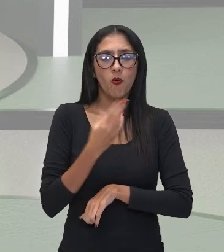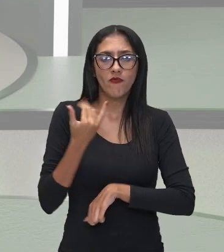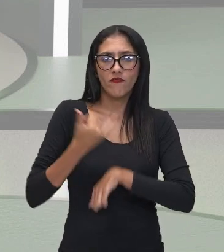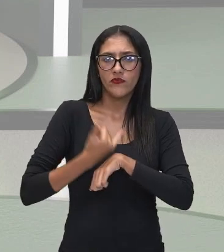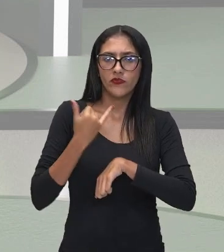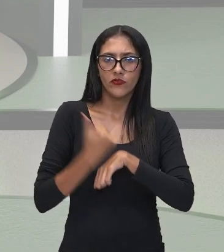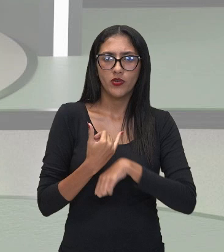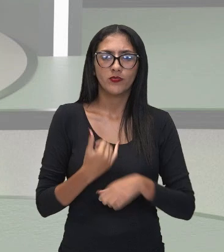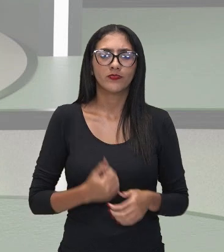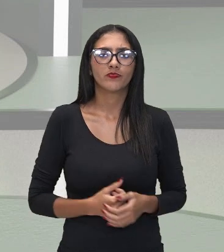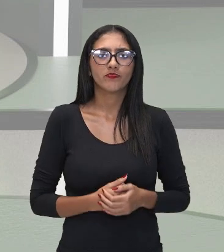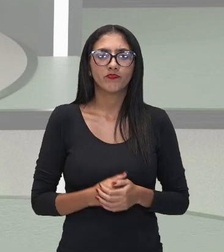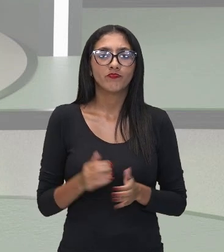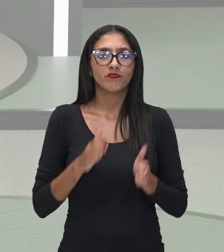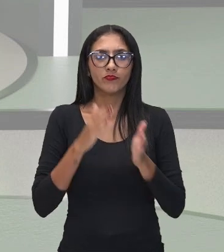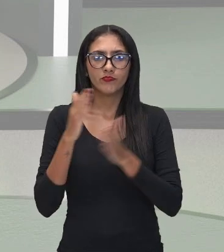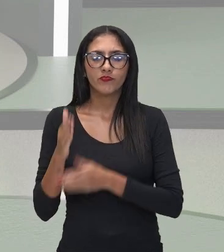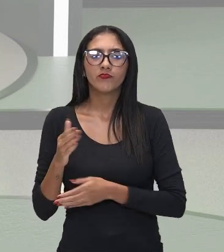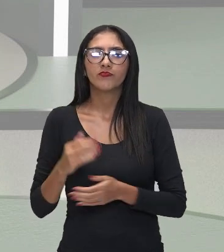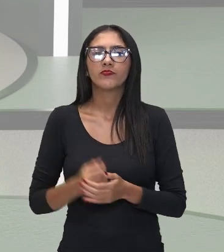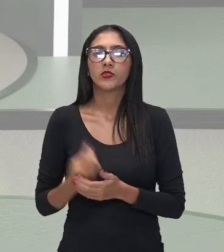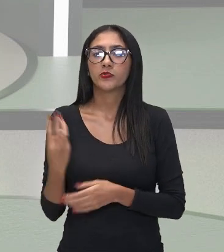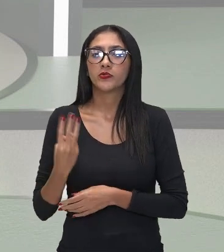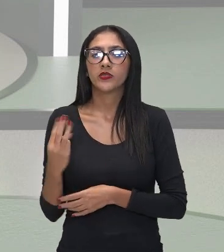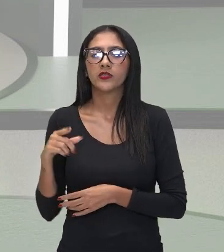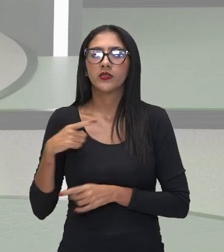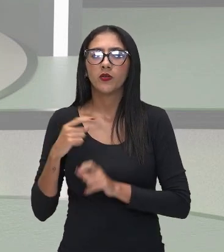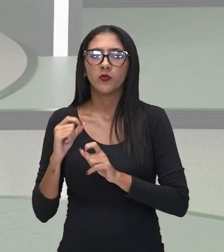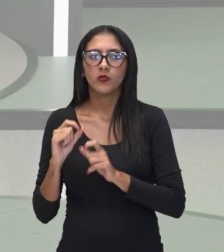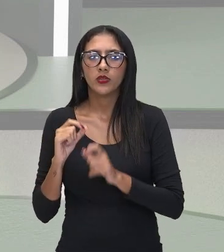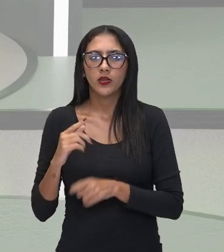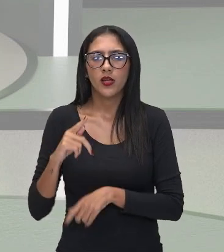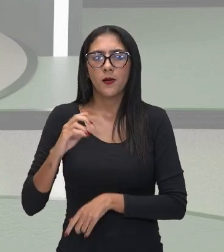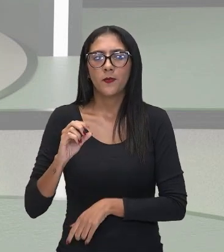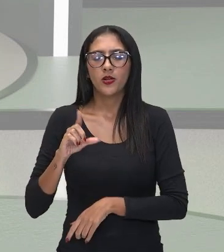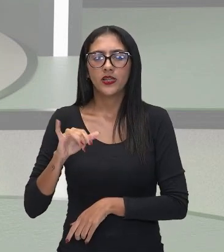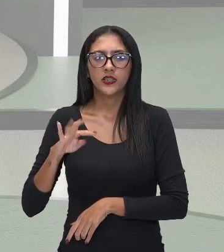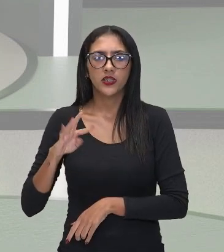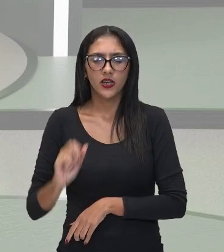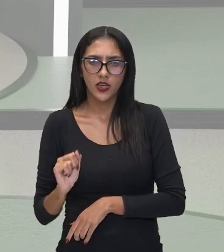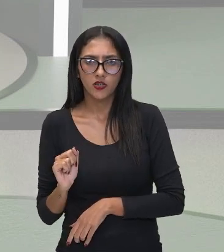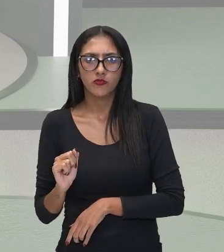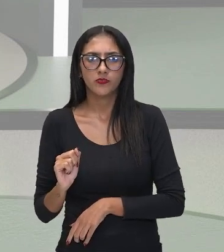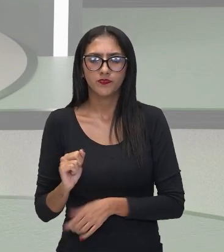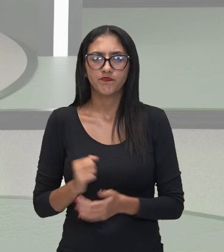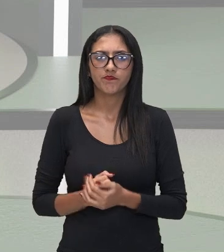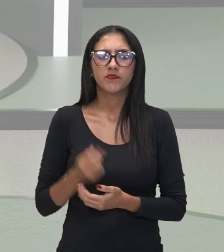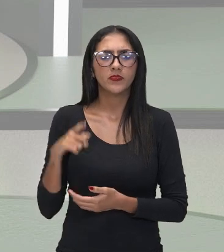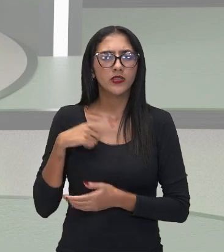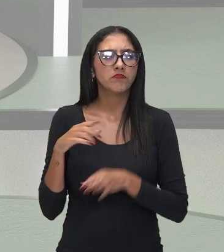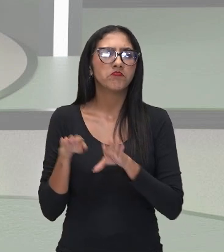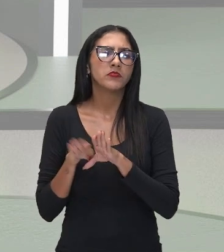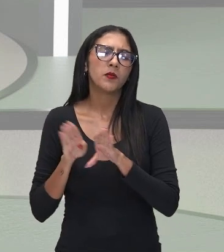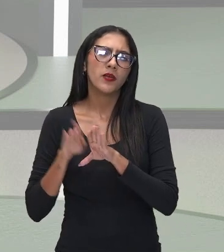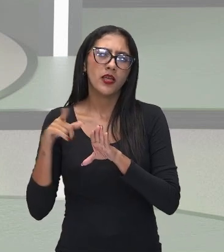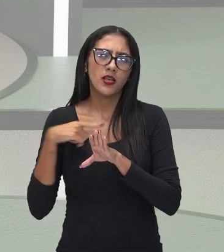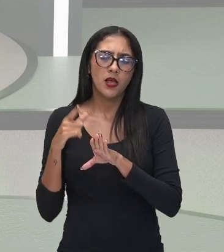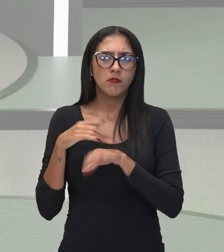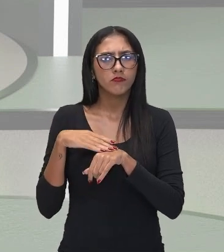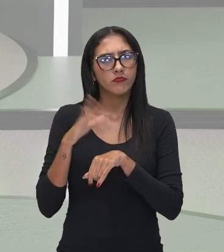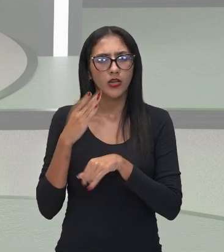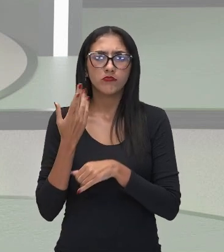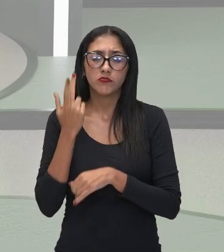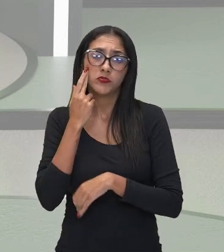por último, nós temos o poliestileno de baixa densidade. É mais comum, tá?